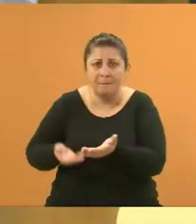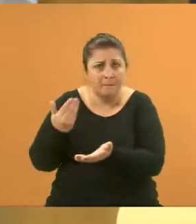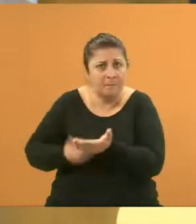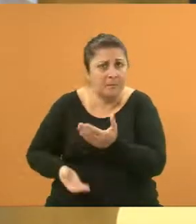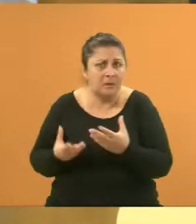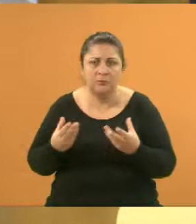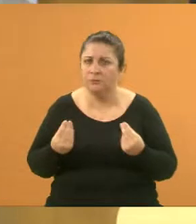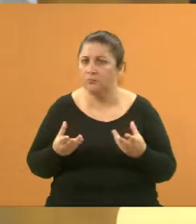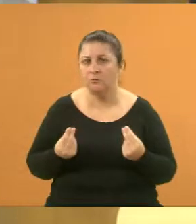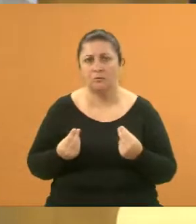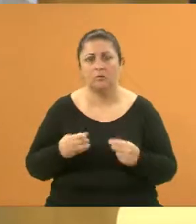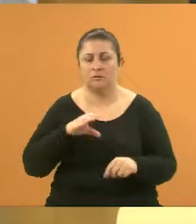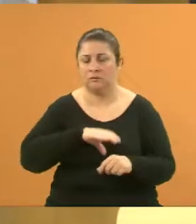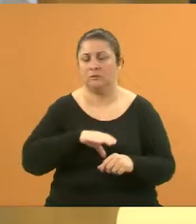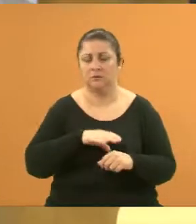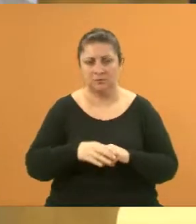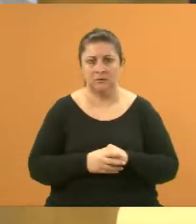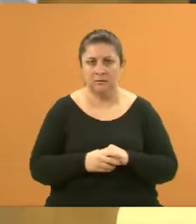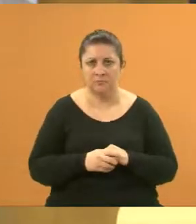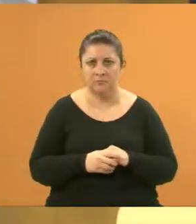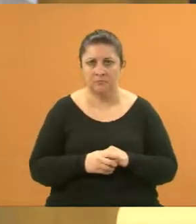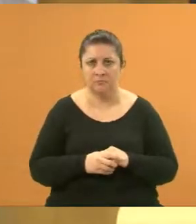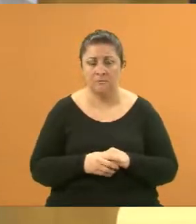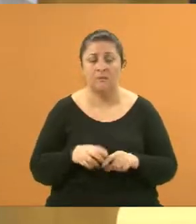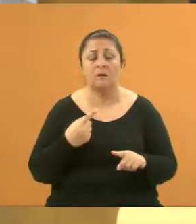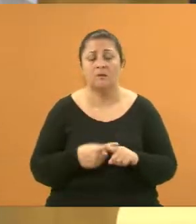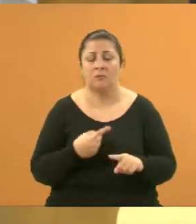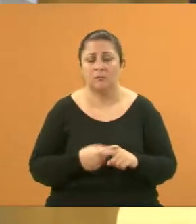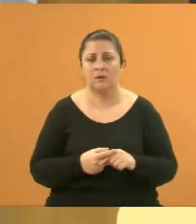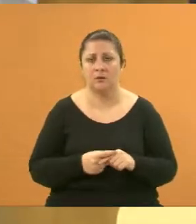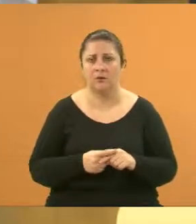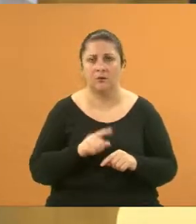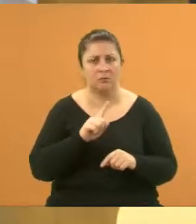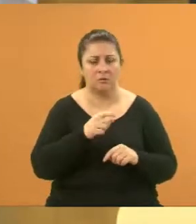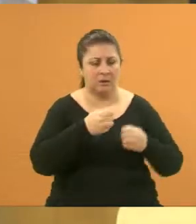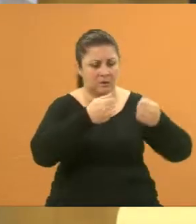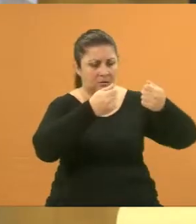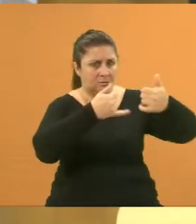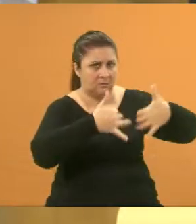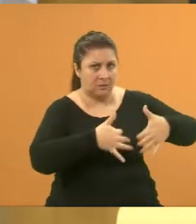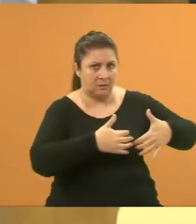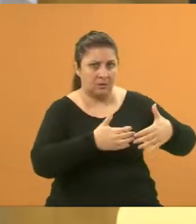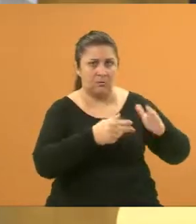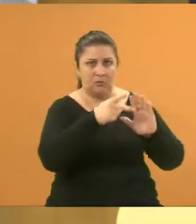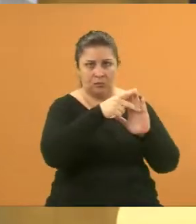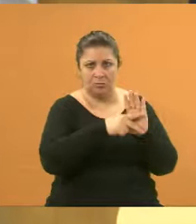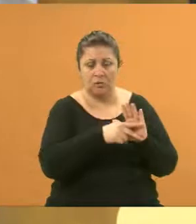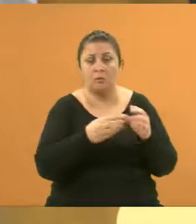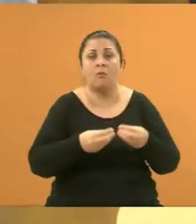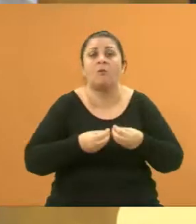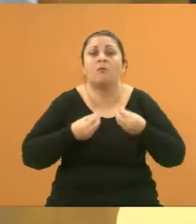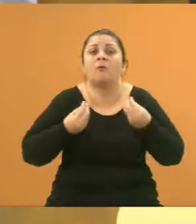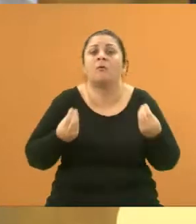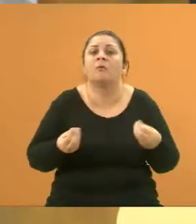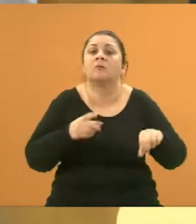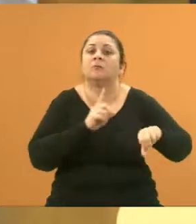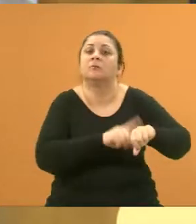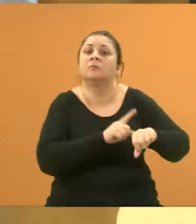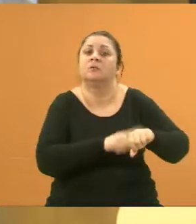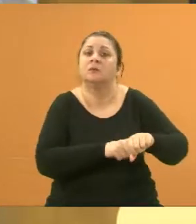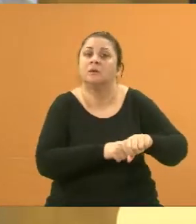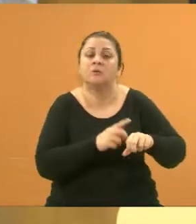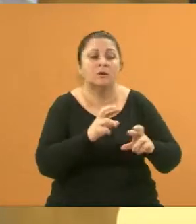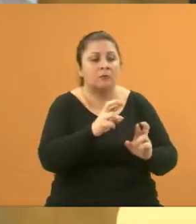para a municipalidade. Por quê? Não se está aqui na justificativa do projeto dizendo qual é o tempo que os